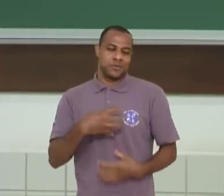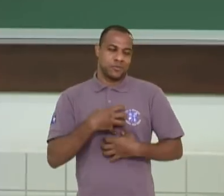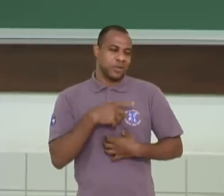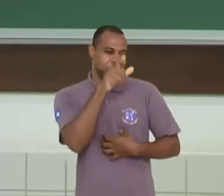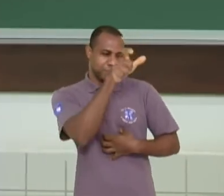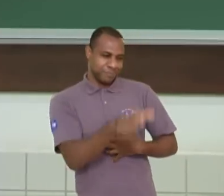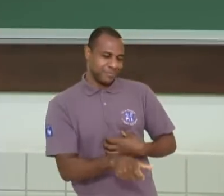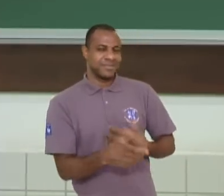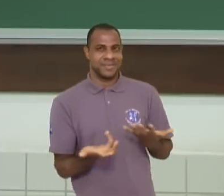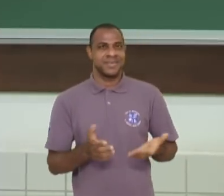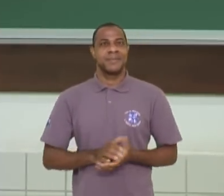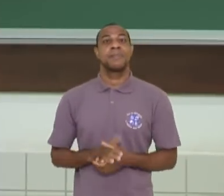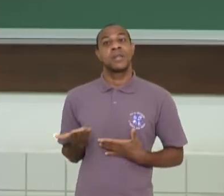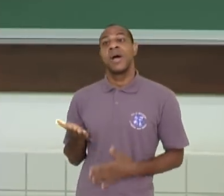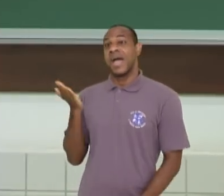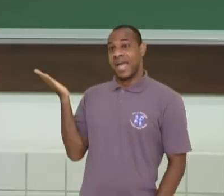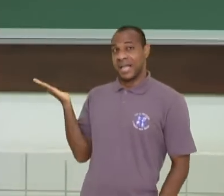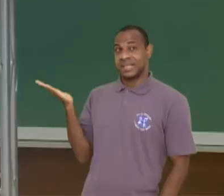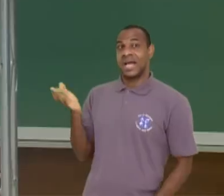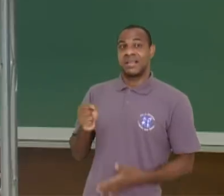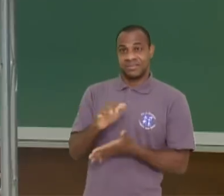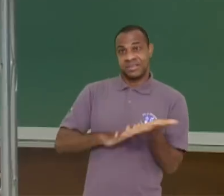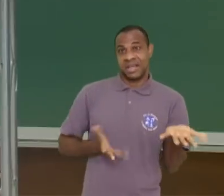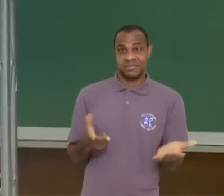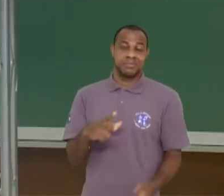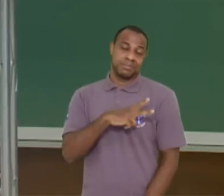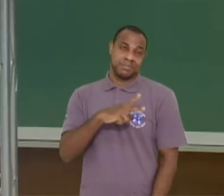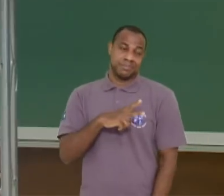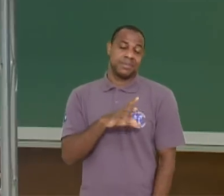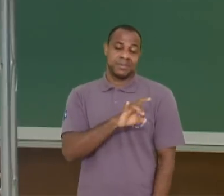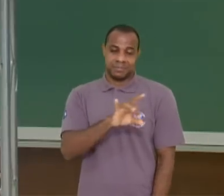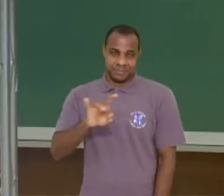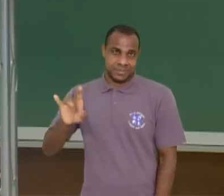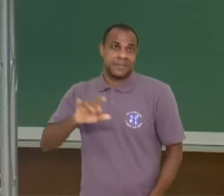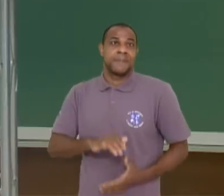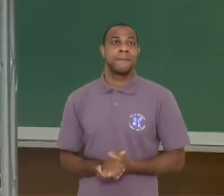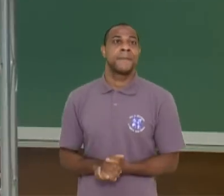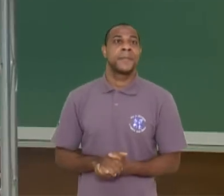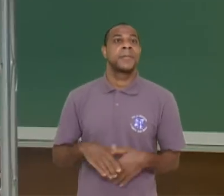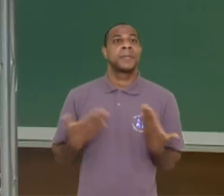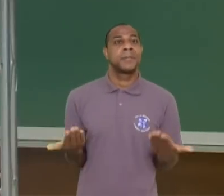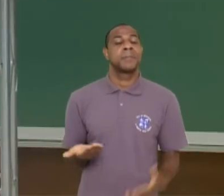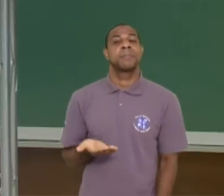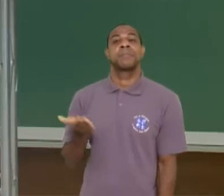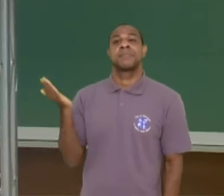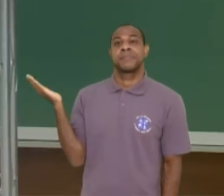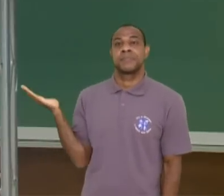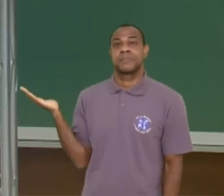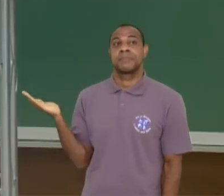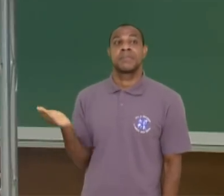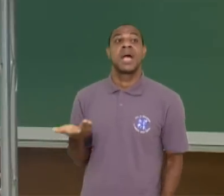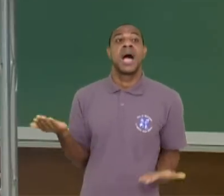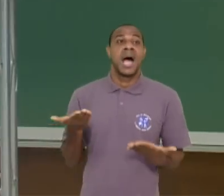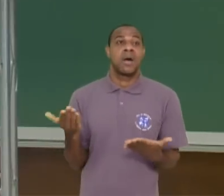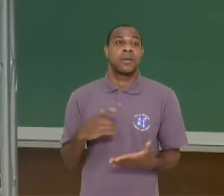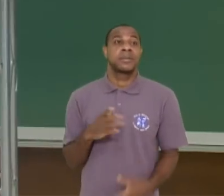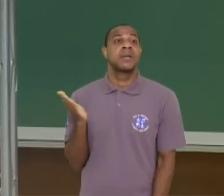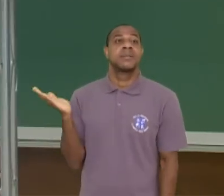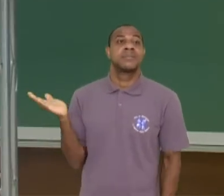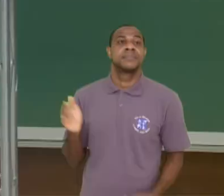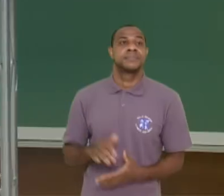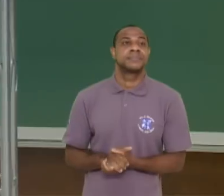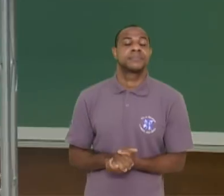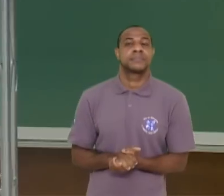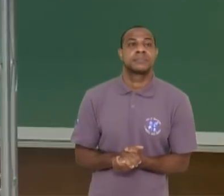imitação. Então, passando essa atividade aqui, era este relato. Dessa vez, a atividade agora tem a resposta correta, né? Então, fica a atividade